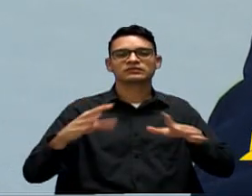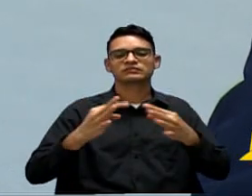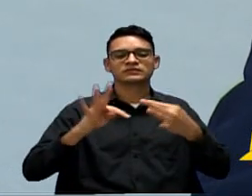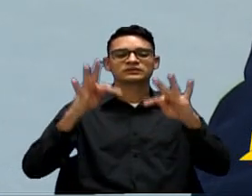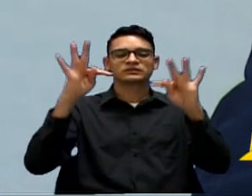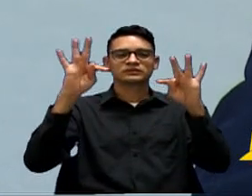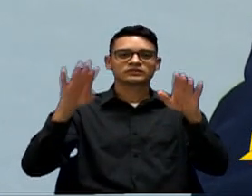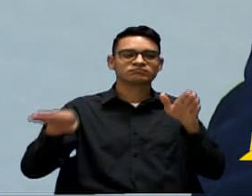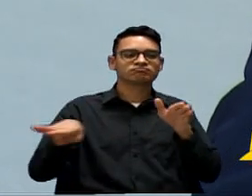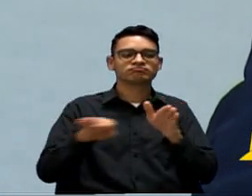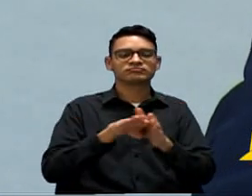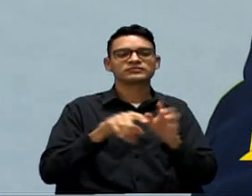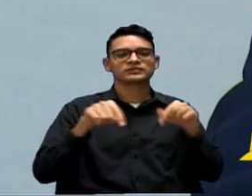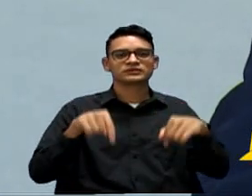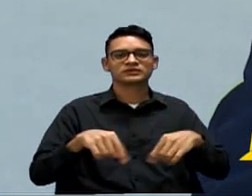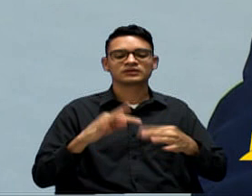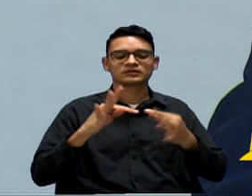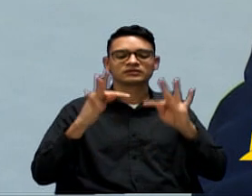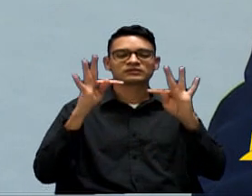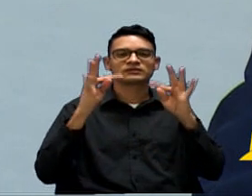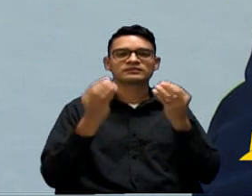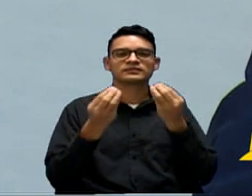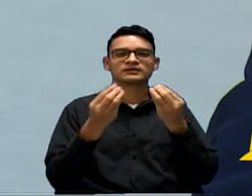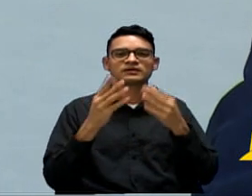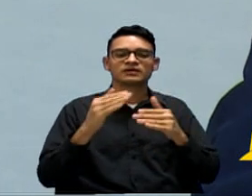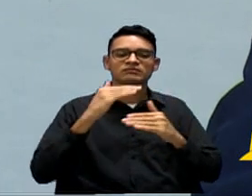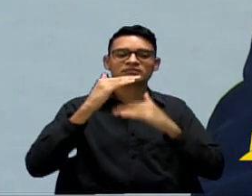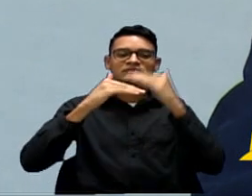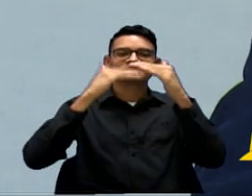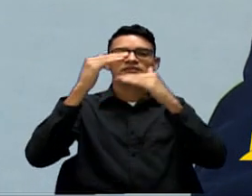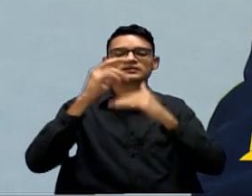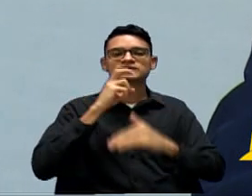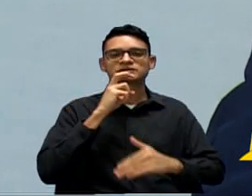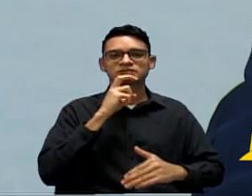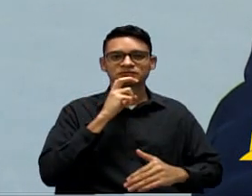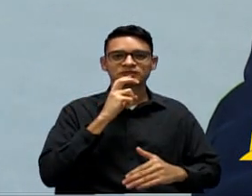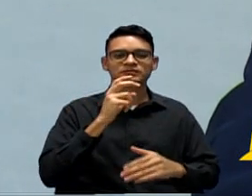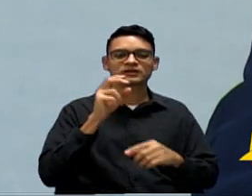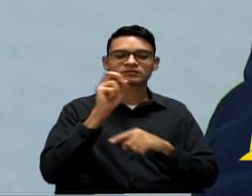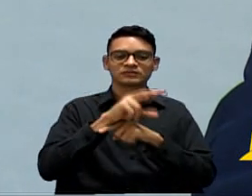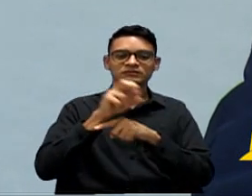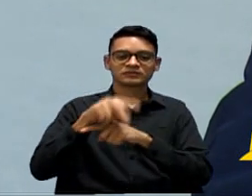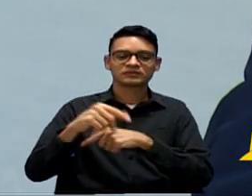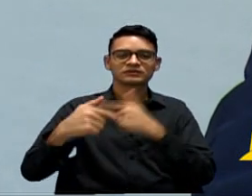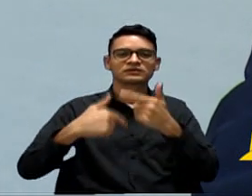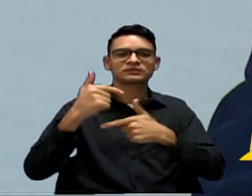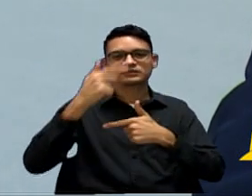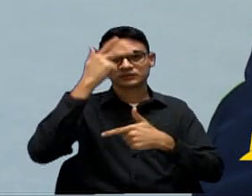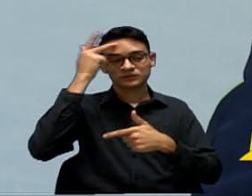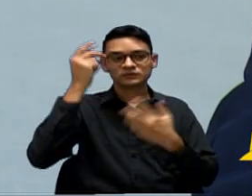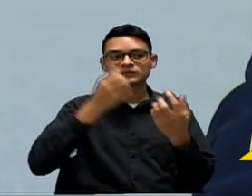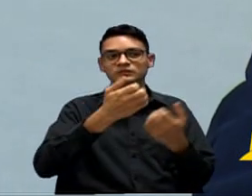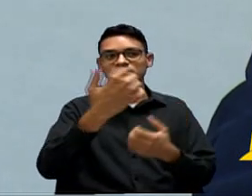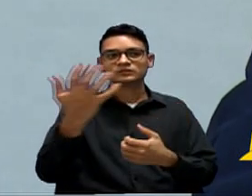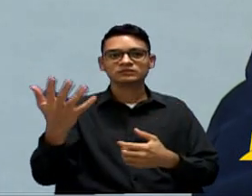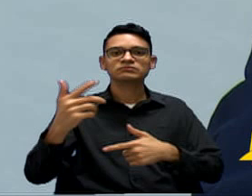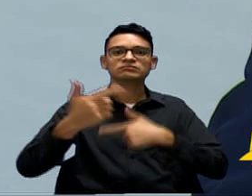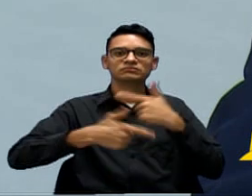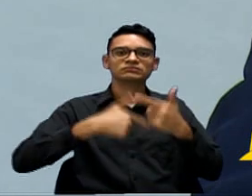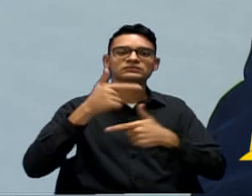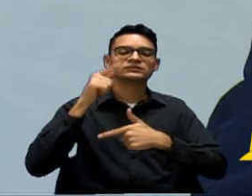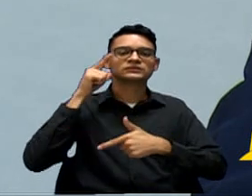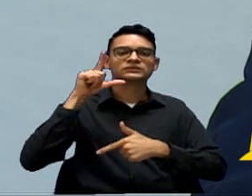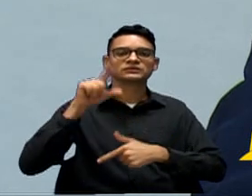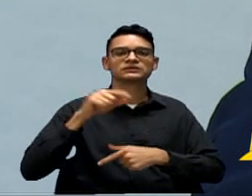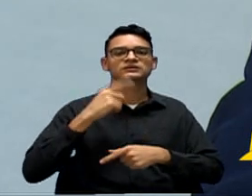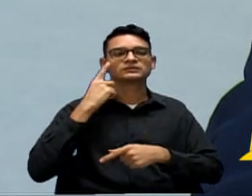que veio, uma ferramenta que veio trazer, né, evolução para o município, gerar emprego, criar oportunidade para muitas pessoas. E